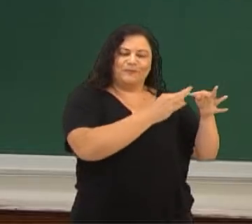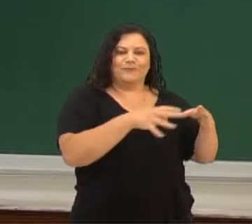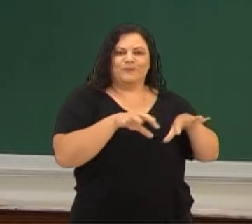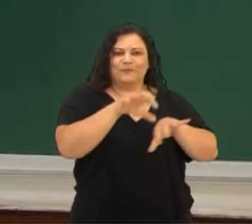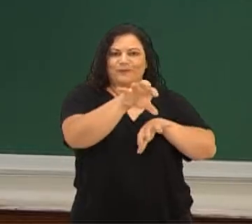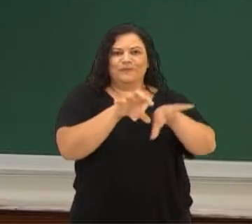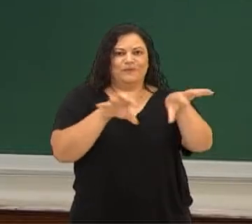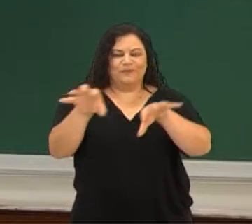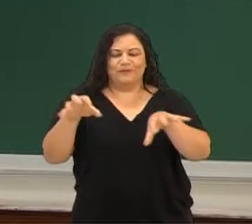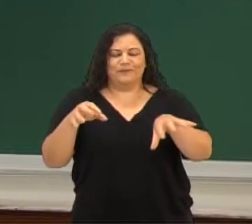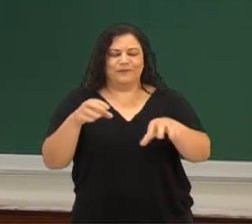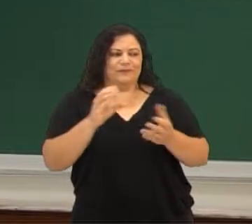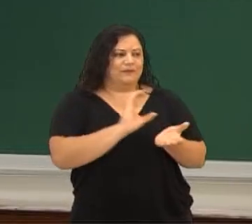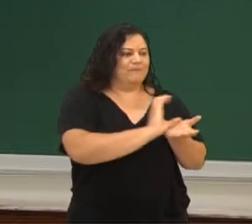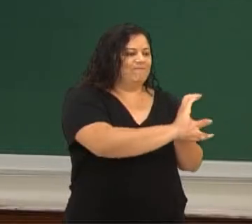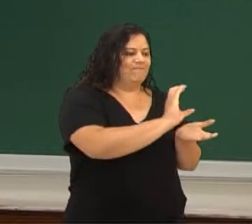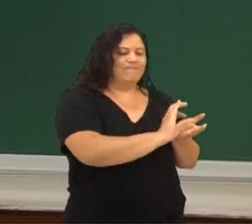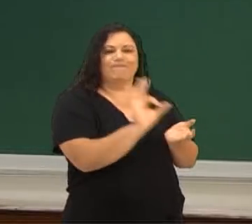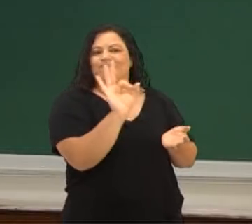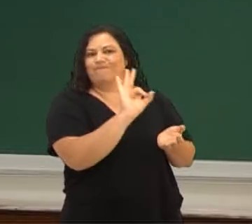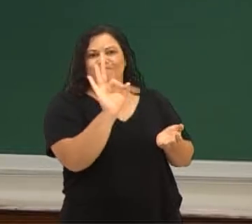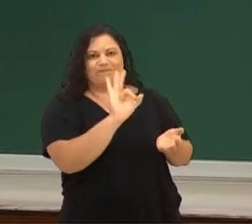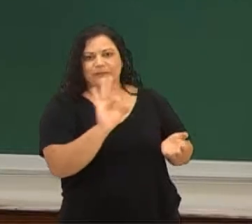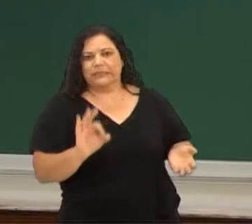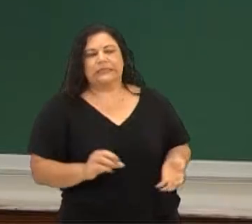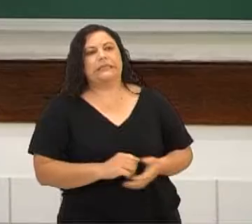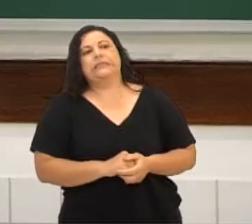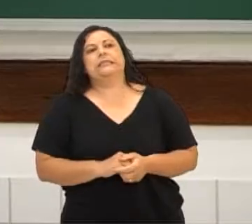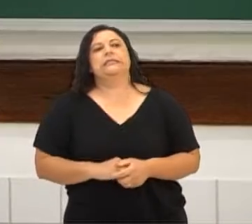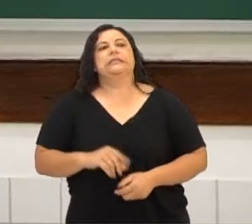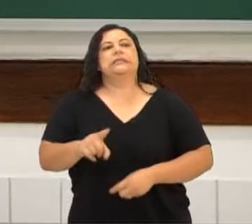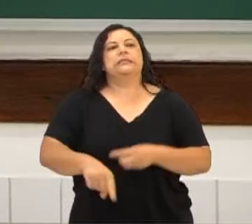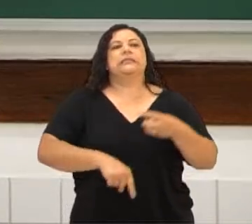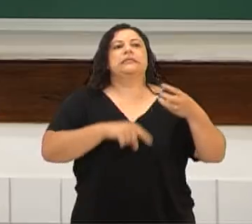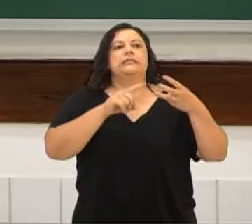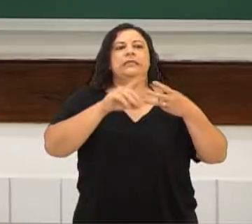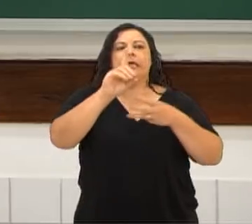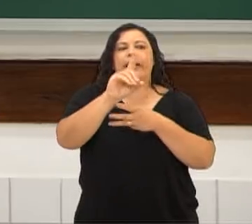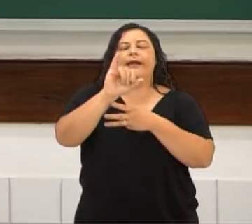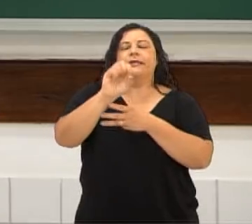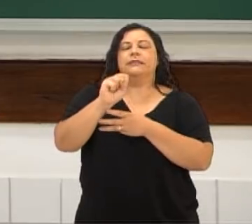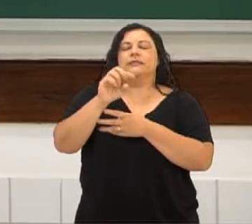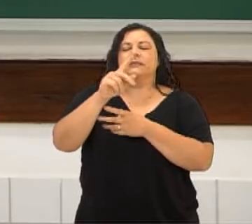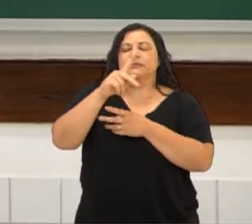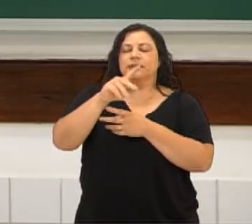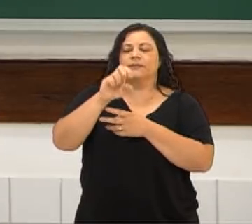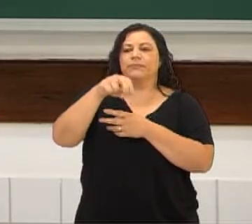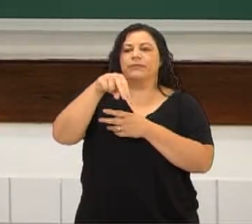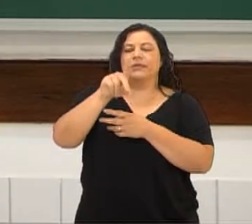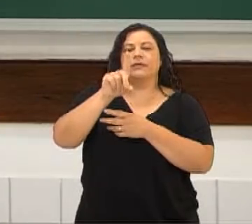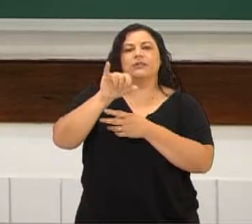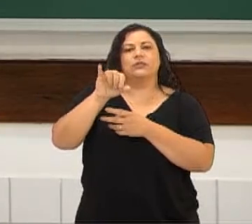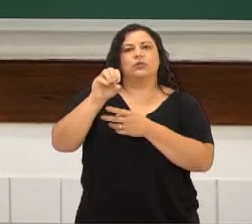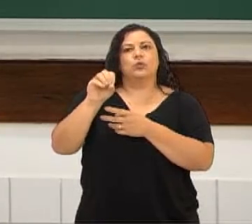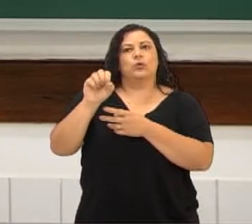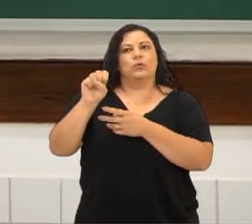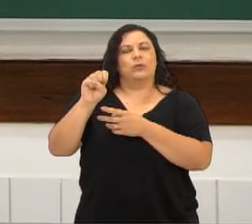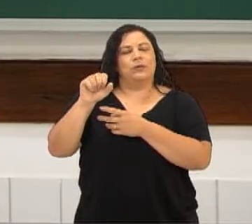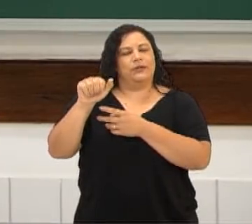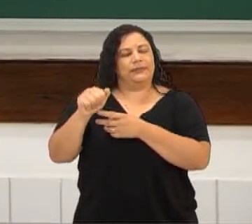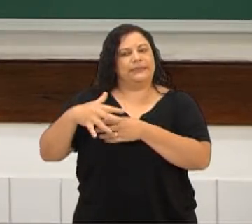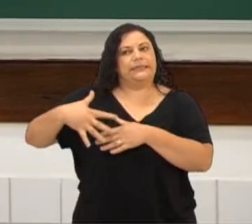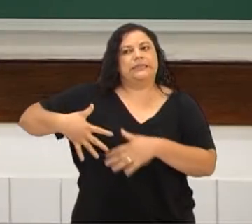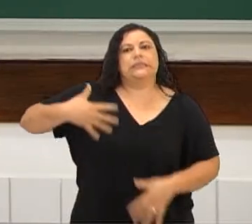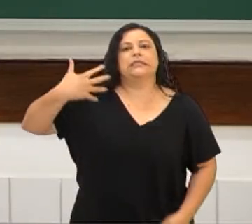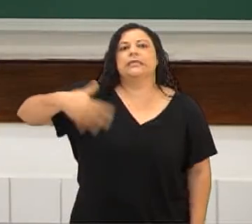atrai investimentos. E elas são dispendiosas. O que é dispendioso? Elas são caras para quem mora nas